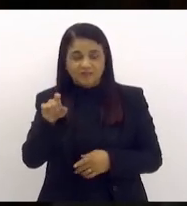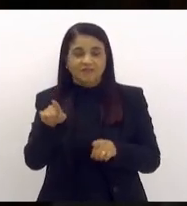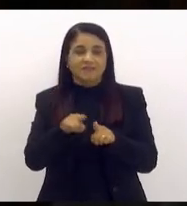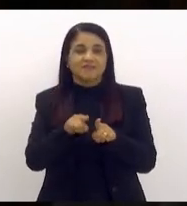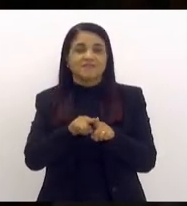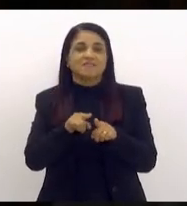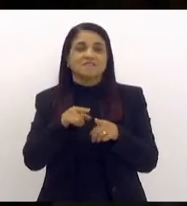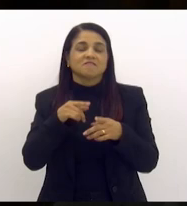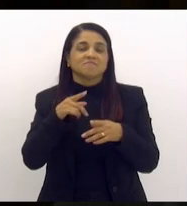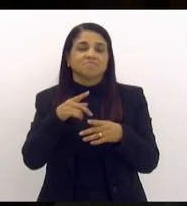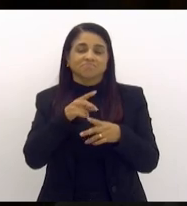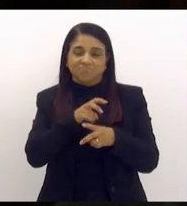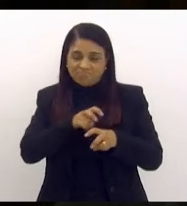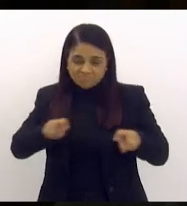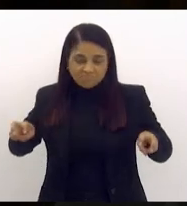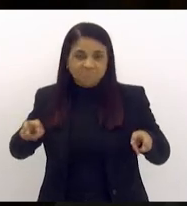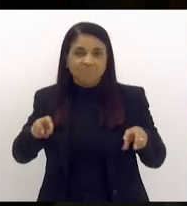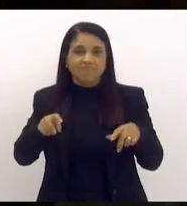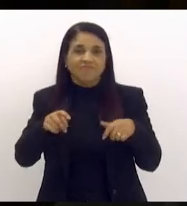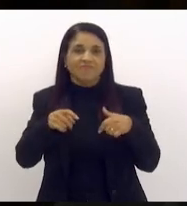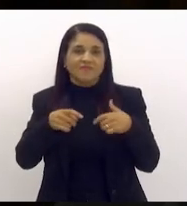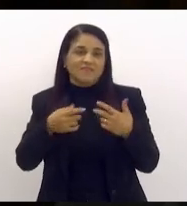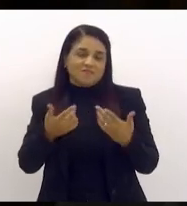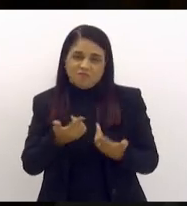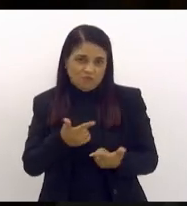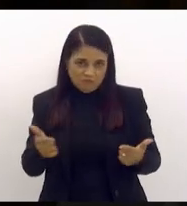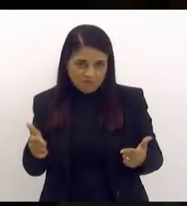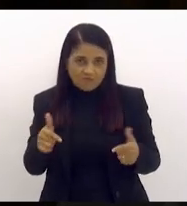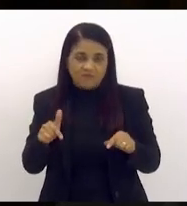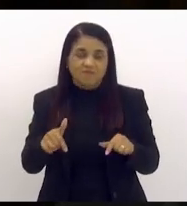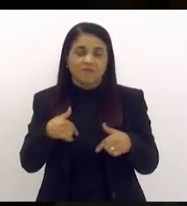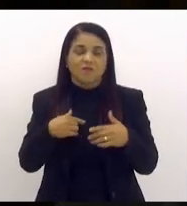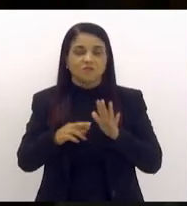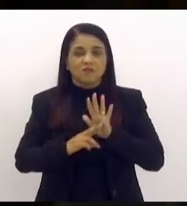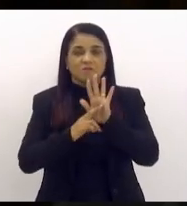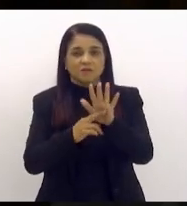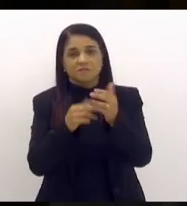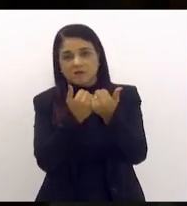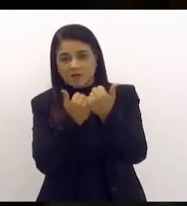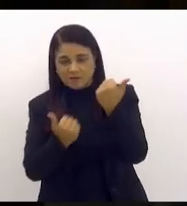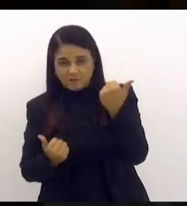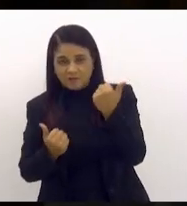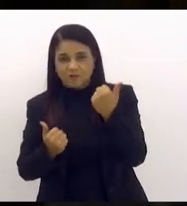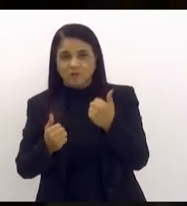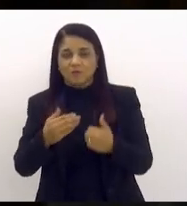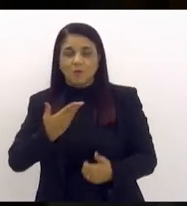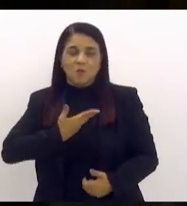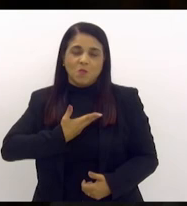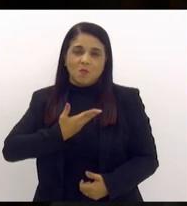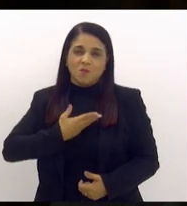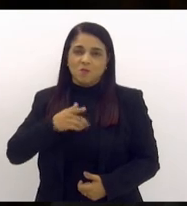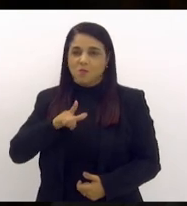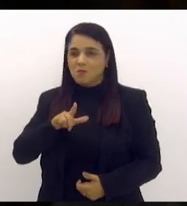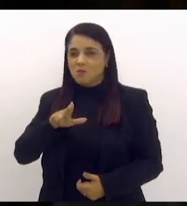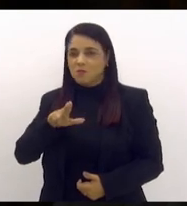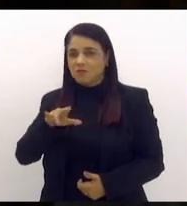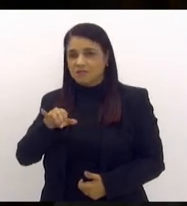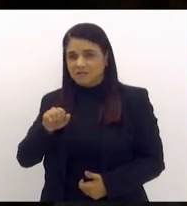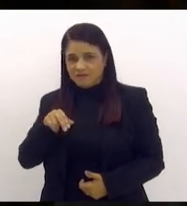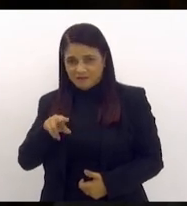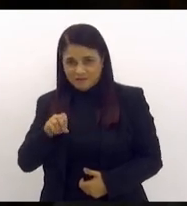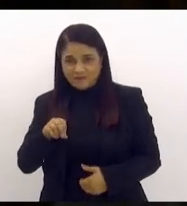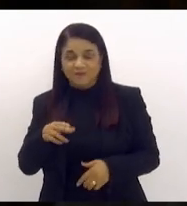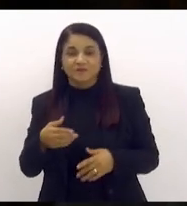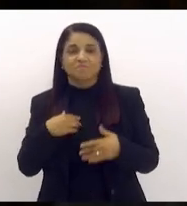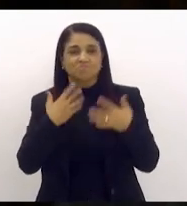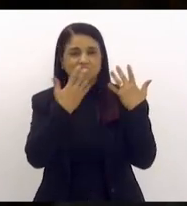parlamentares no nível Federal e tava representado aqui inclusive por um dos seus assessores o o meu amigo aí Luciano Parabéns